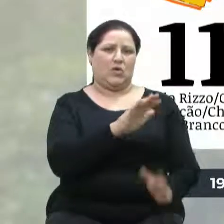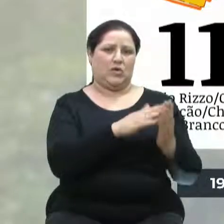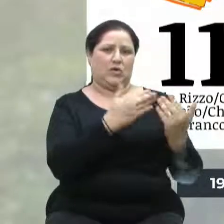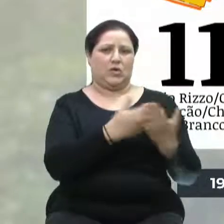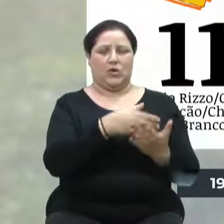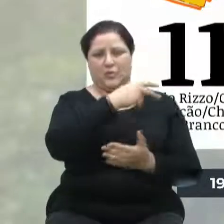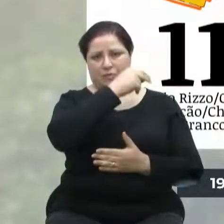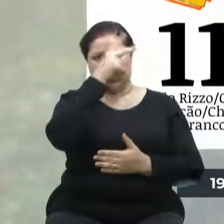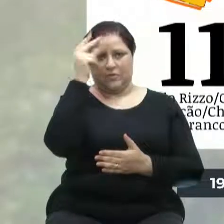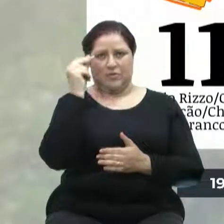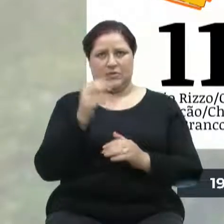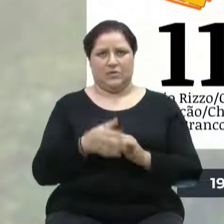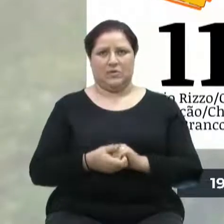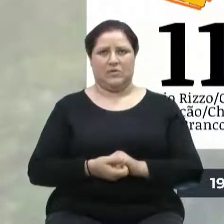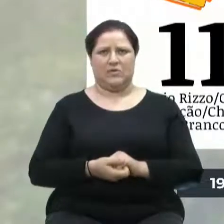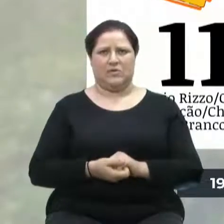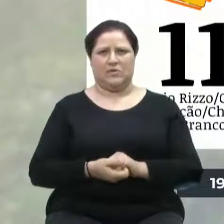2 escolas